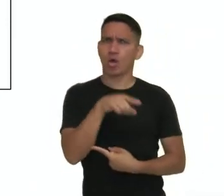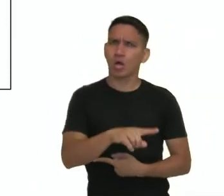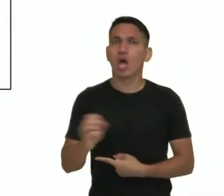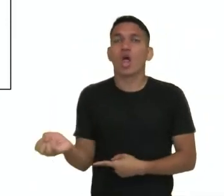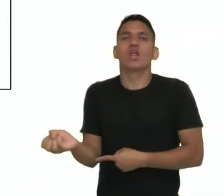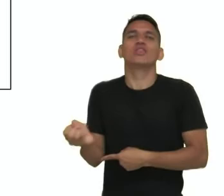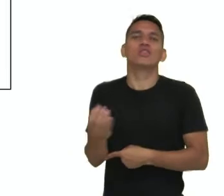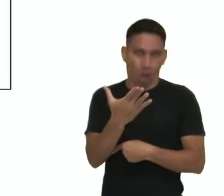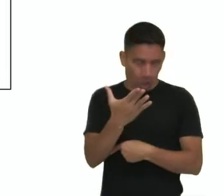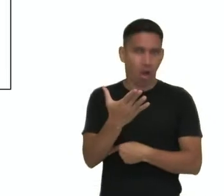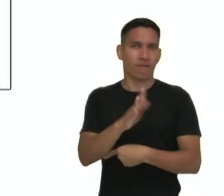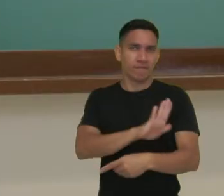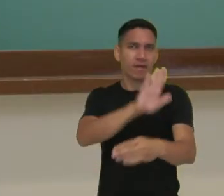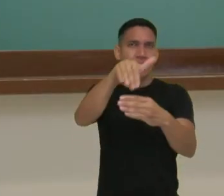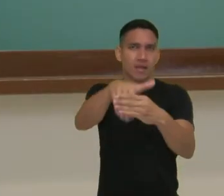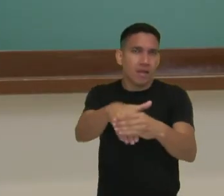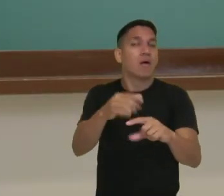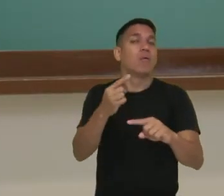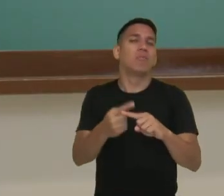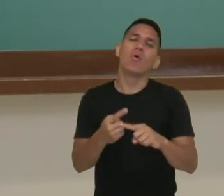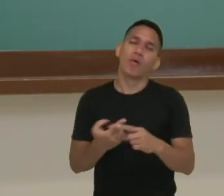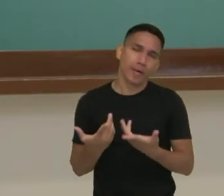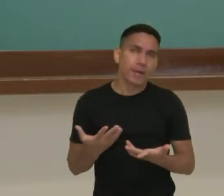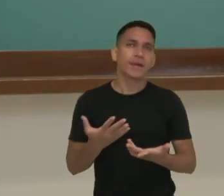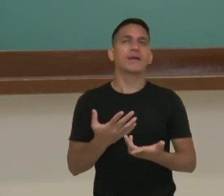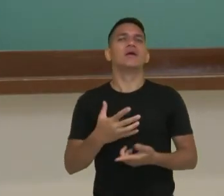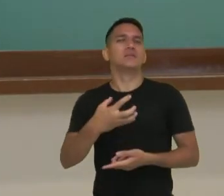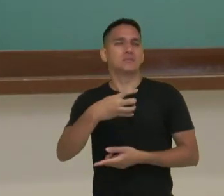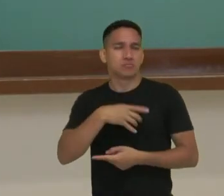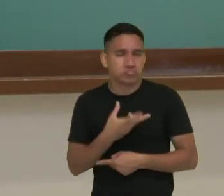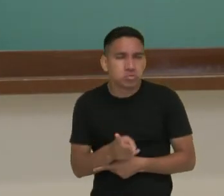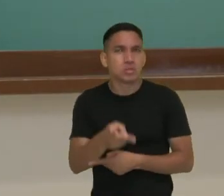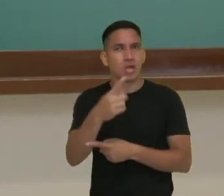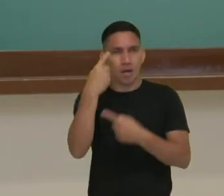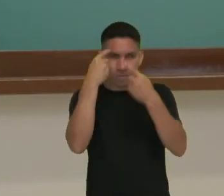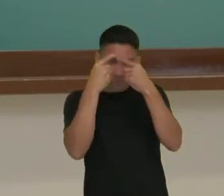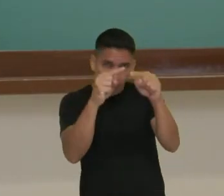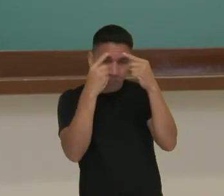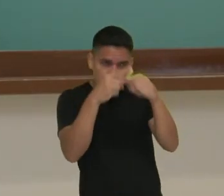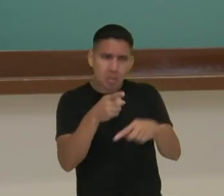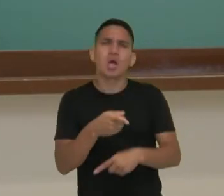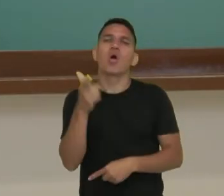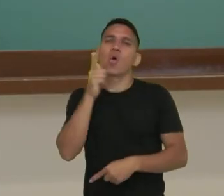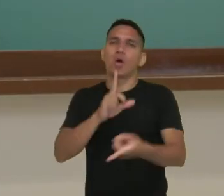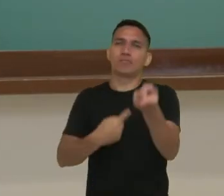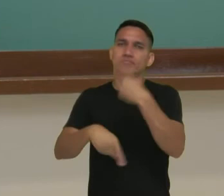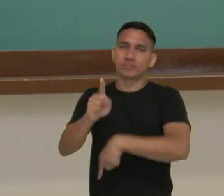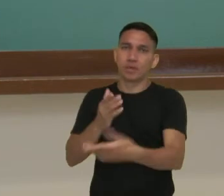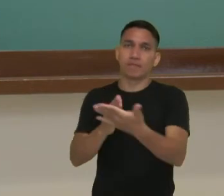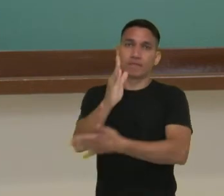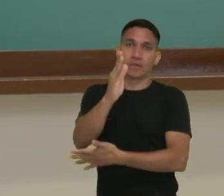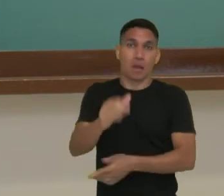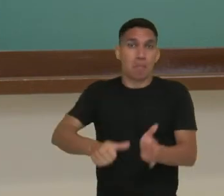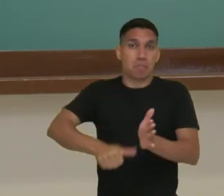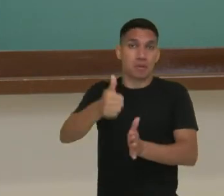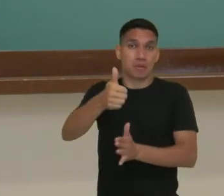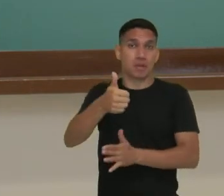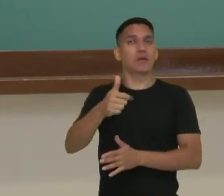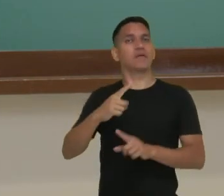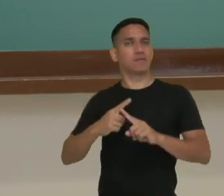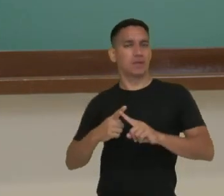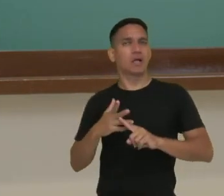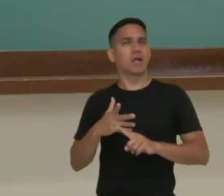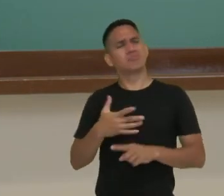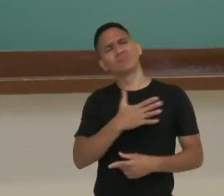novas eleições, porque mesmo com violência e fraude eles haviam vencido na primeira vez, eles não vão gostar